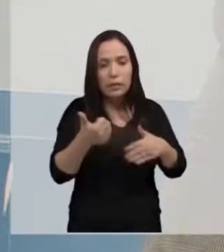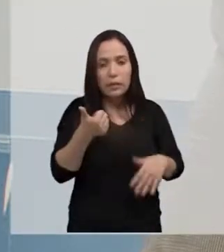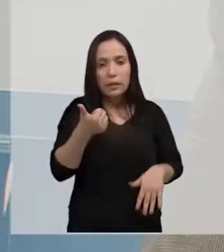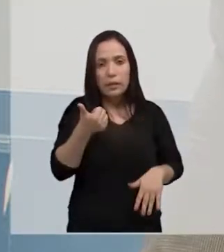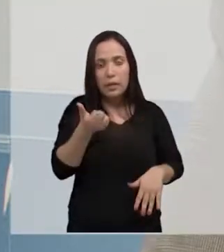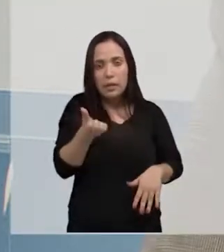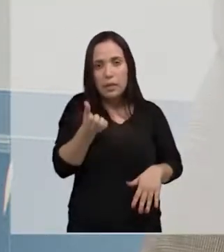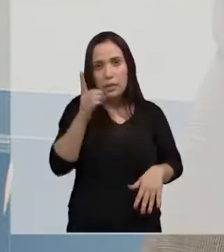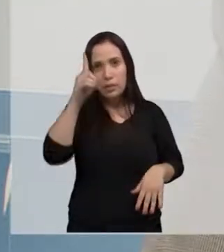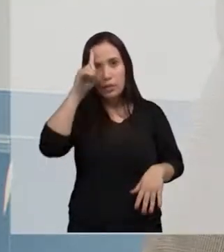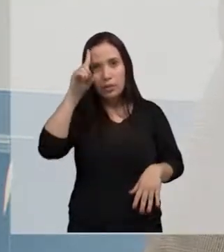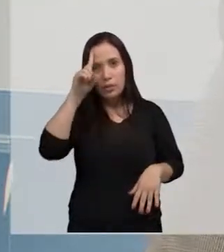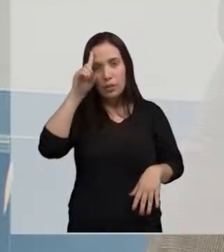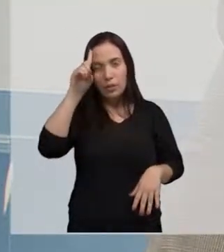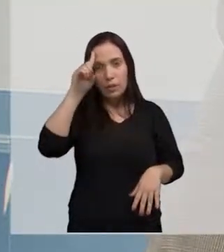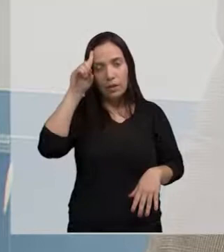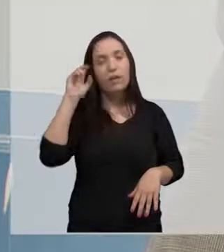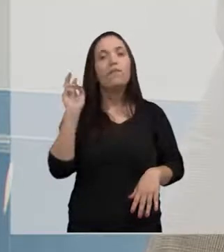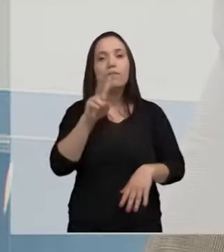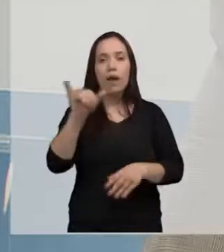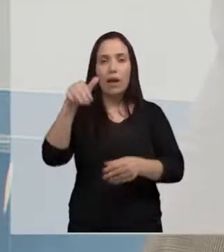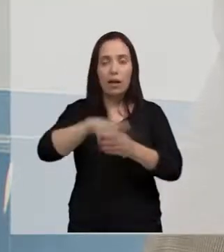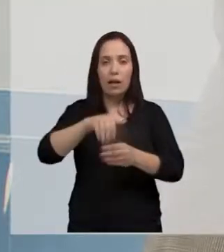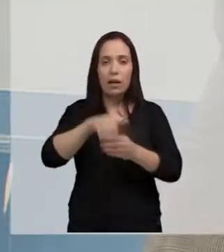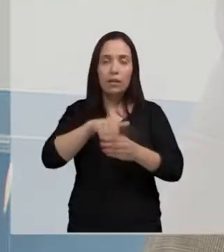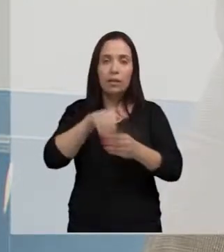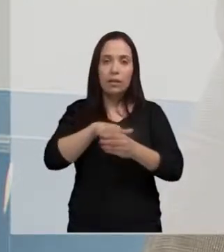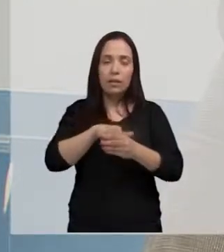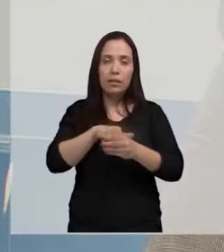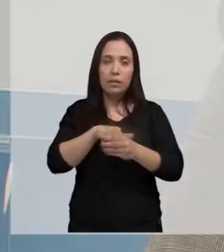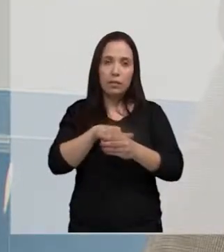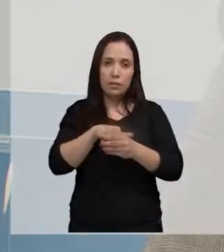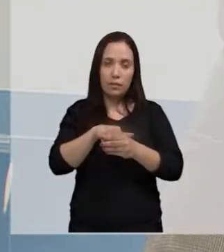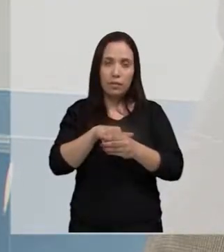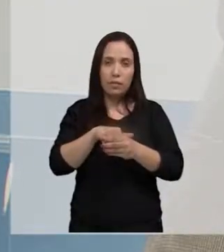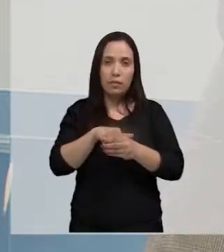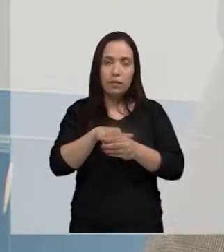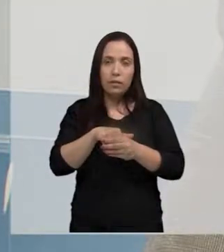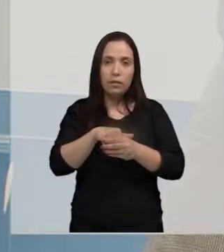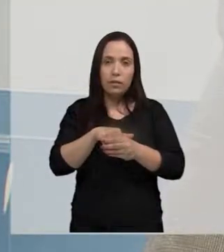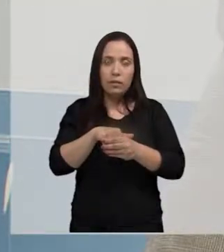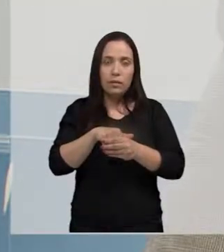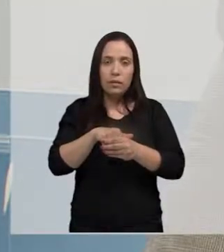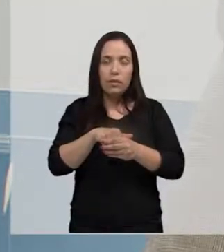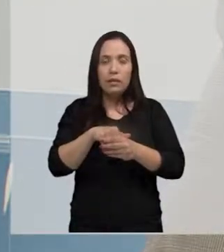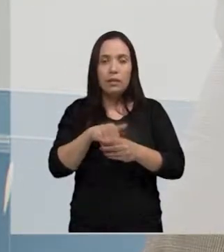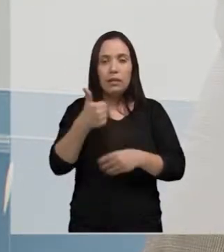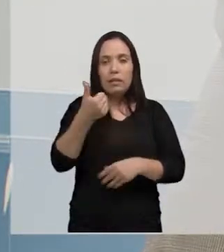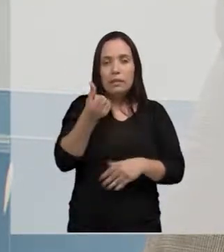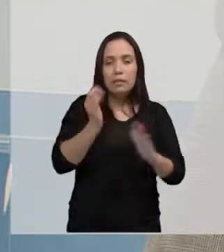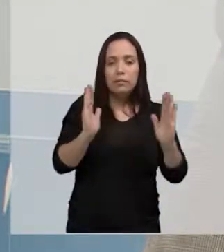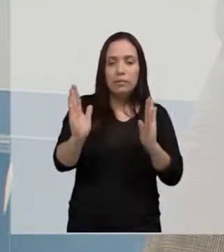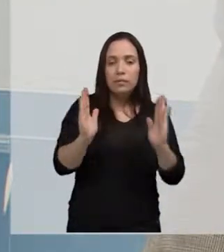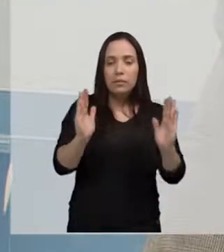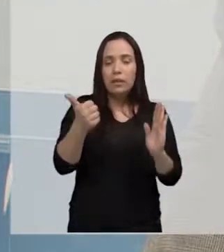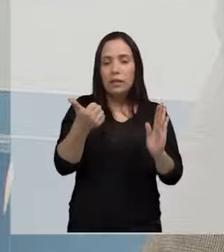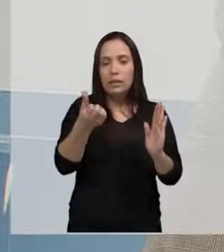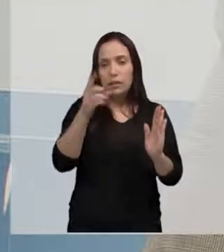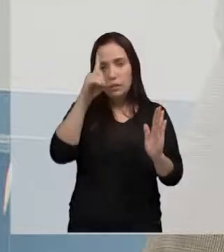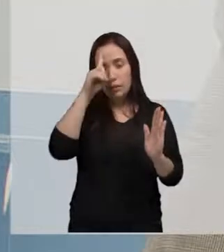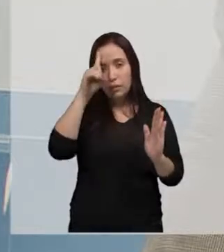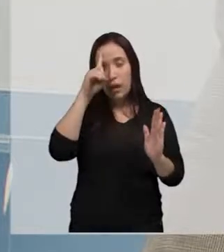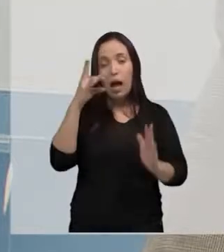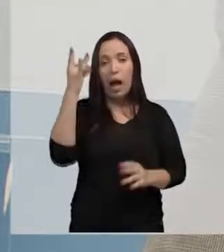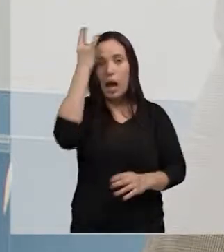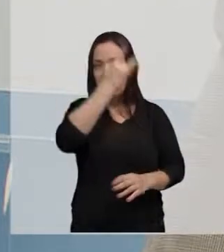aqui, 16. Se você estiver assistindo, é menos de 16. Eu estou em 16 dias mesmo, né, Luiz? 14 a 15 dias aí. O